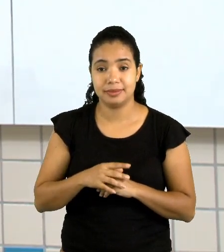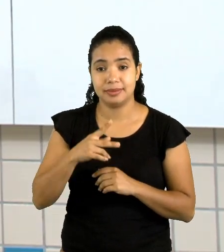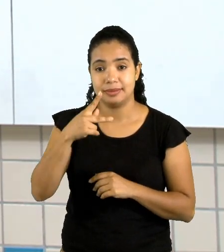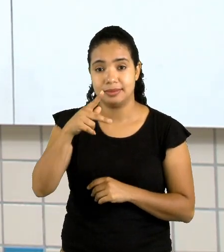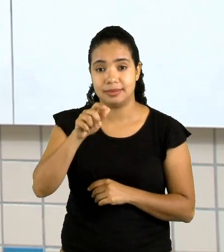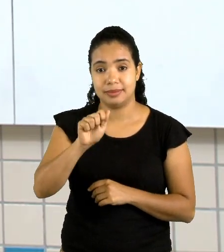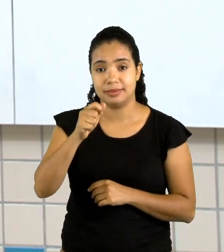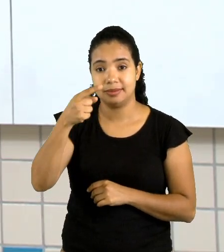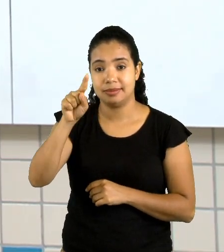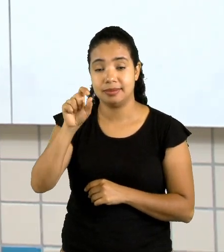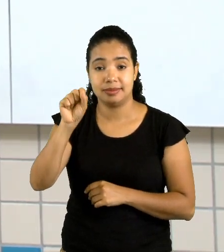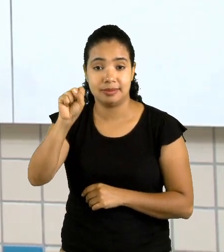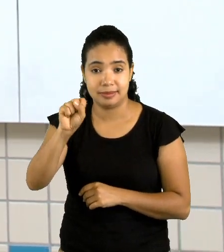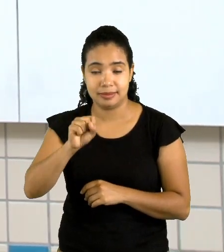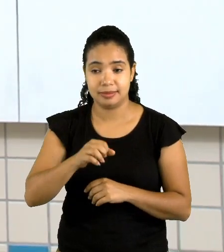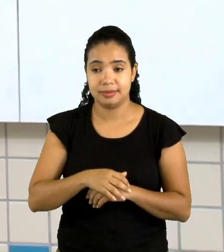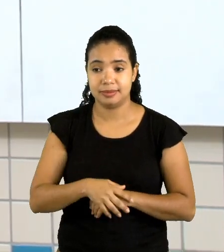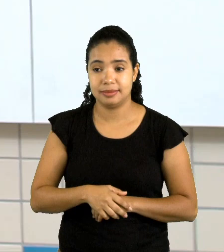paz.